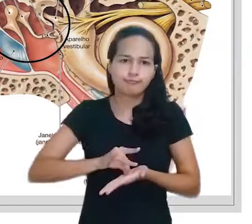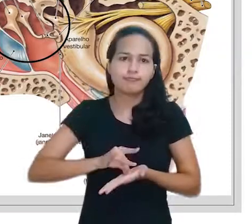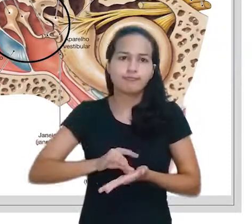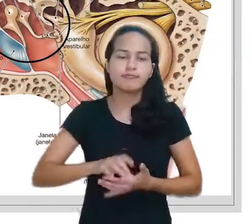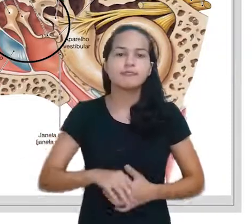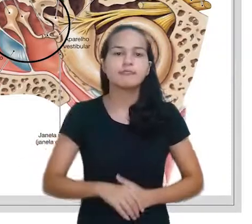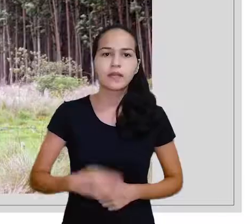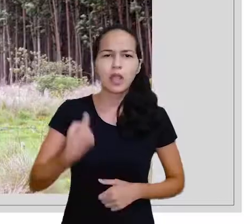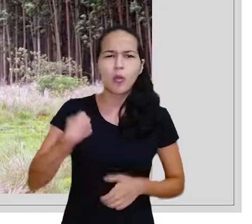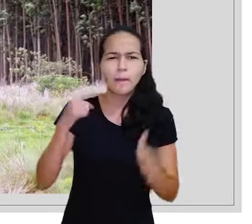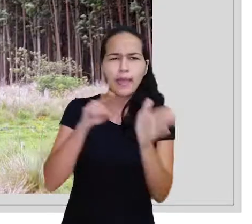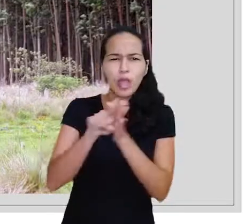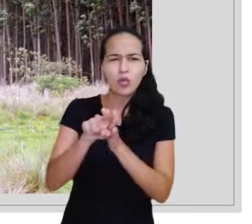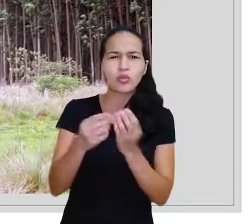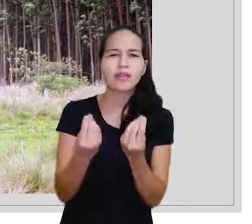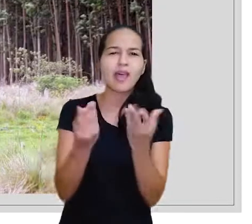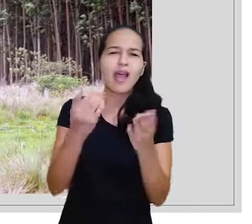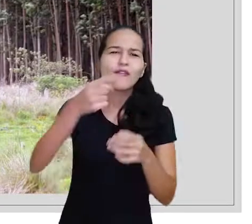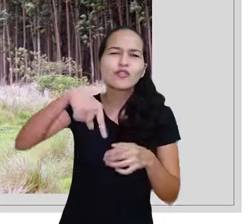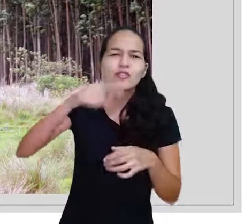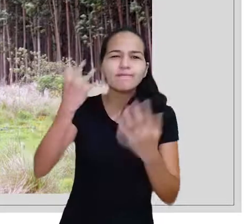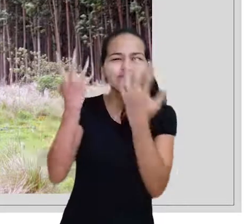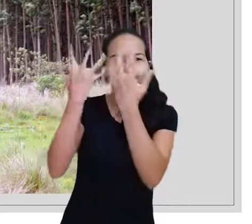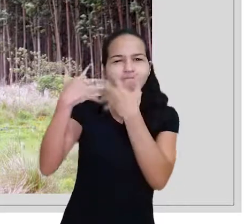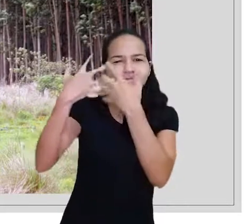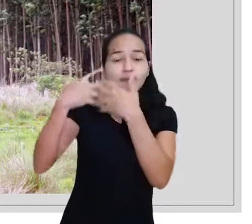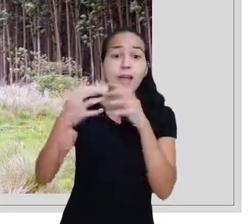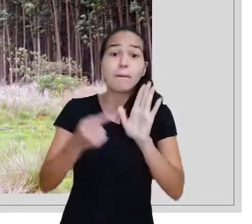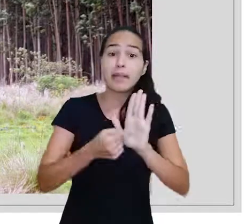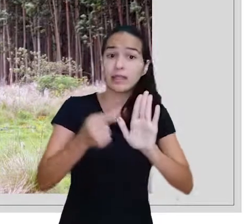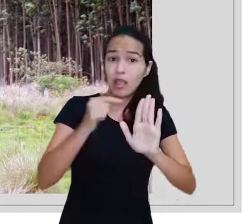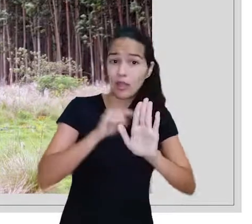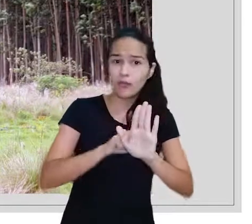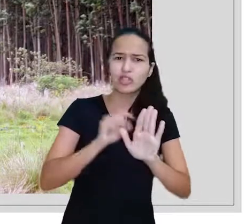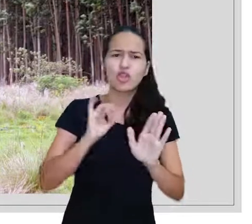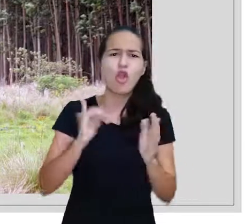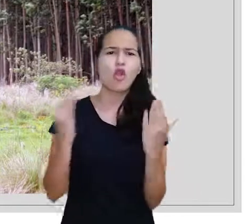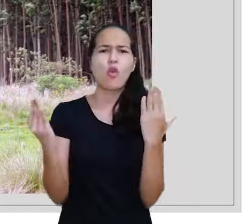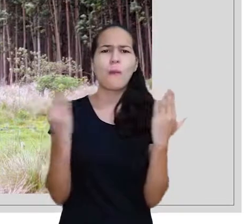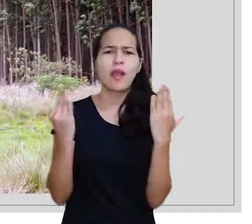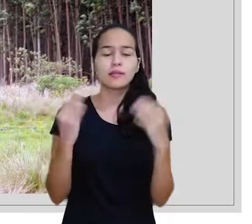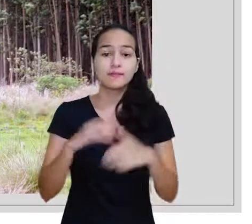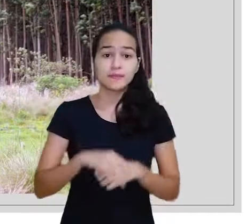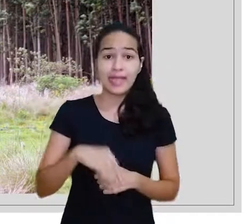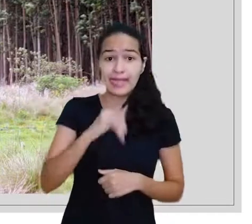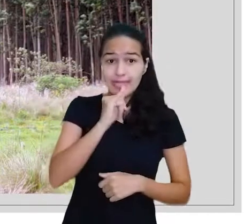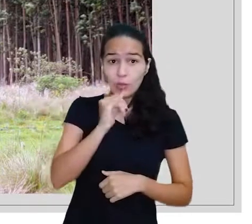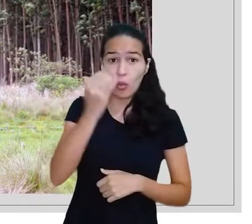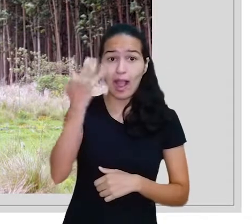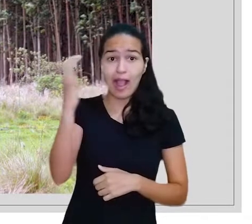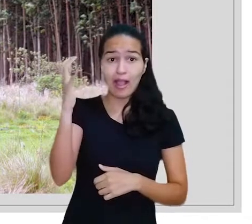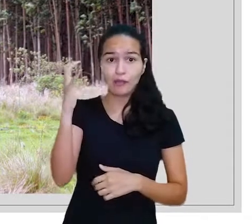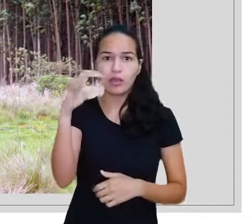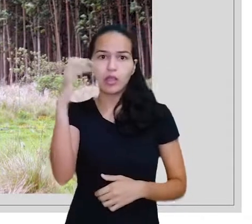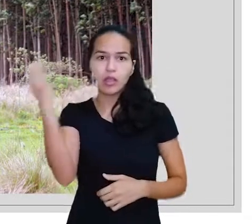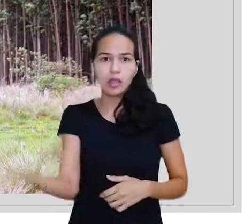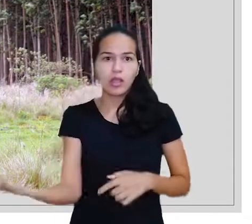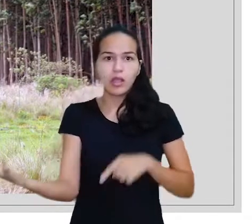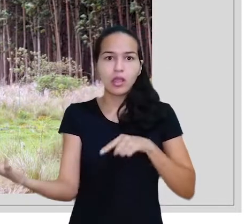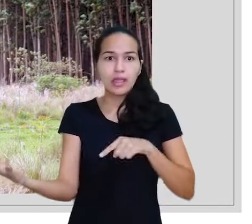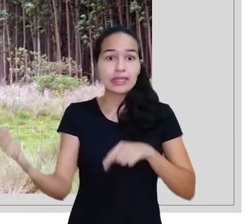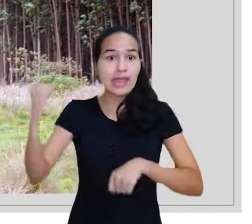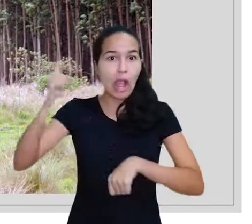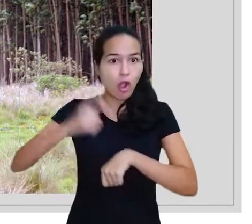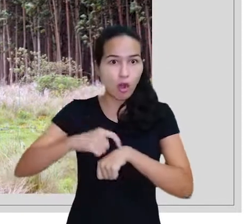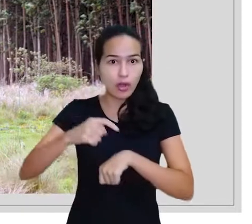imagem real. E aqui eu deixo uma pergunta para vocês. Se uma árvore no meio de uma floresta cai, sem ninguém